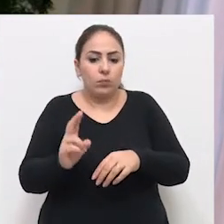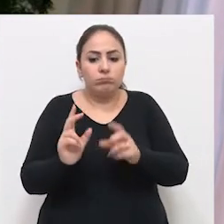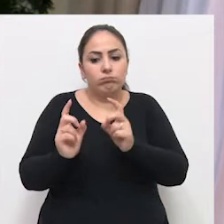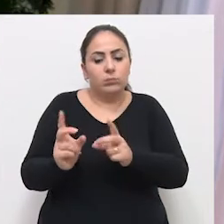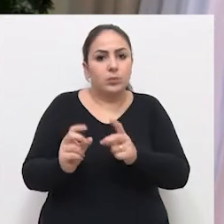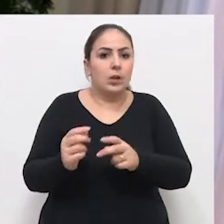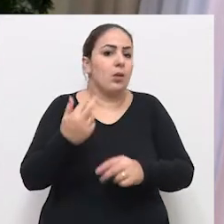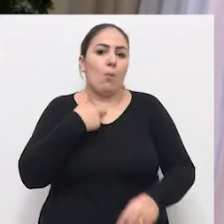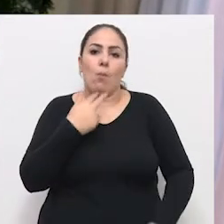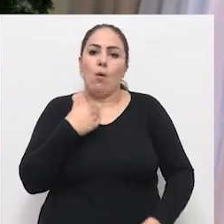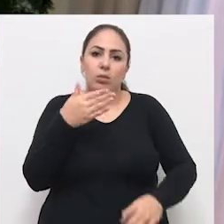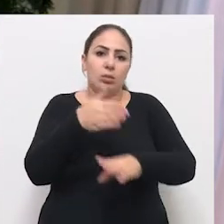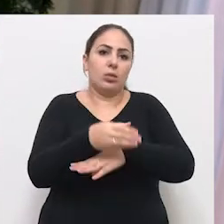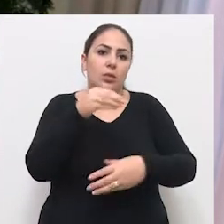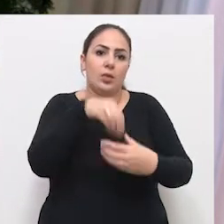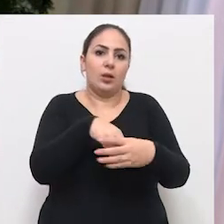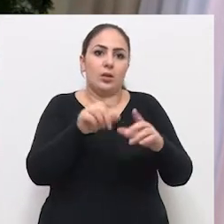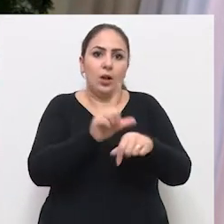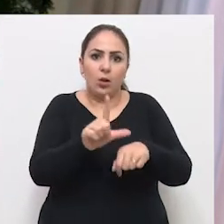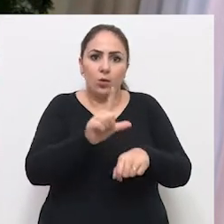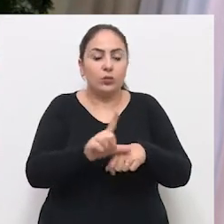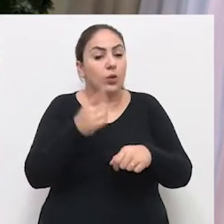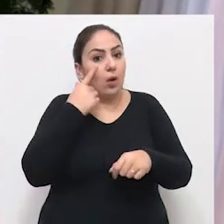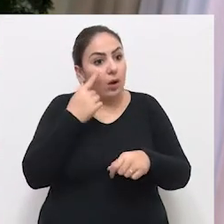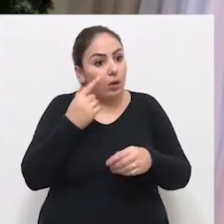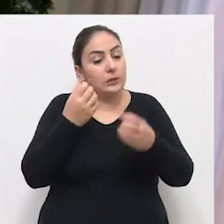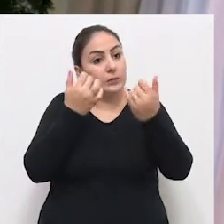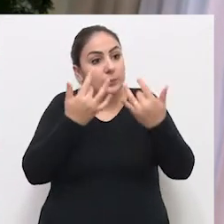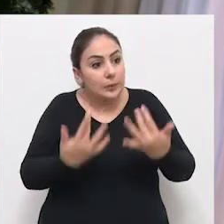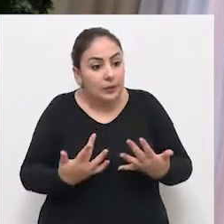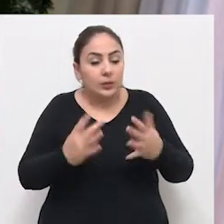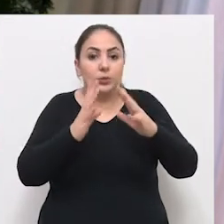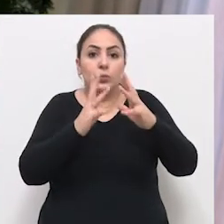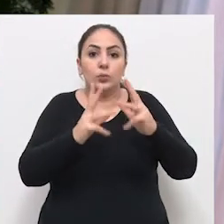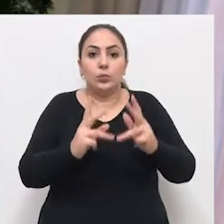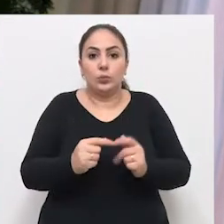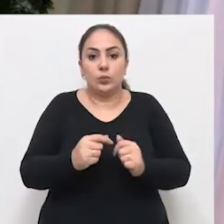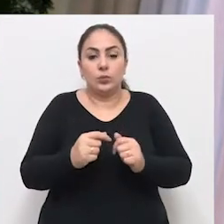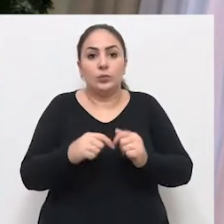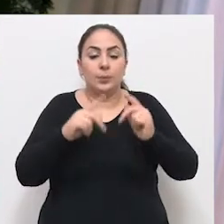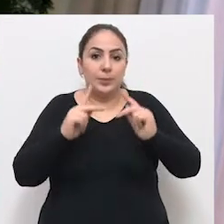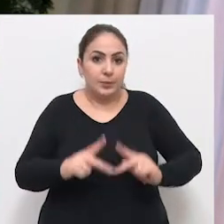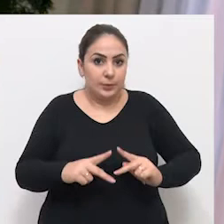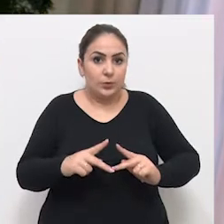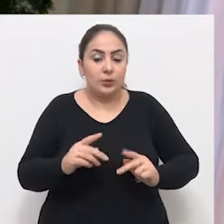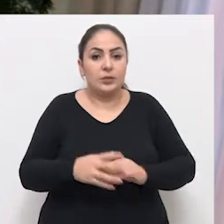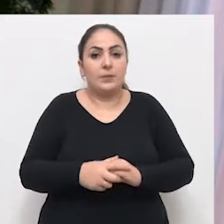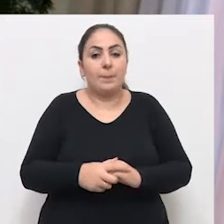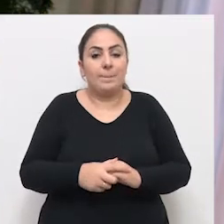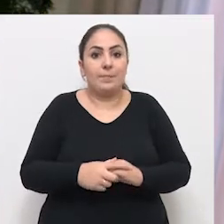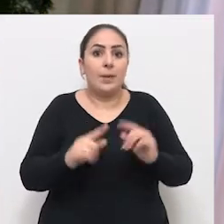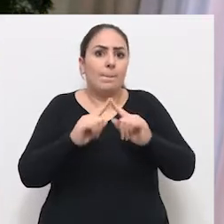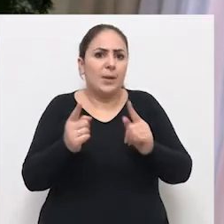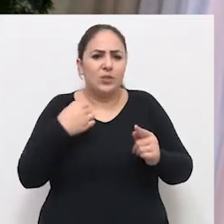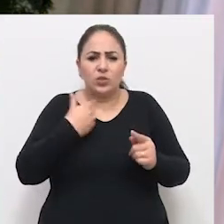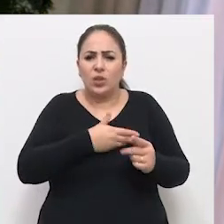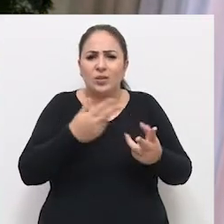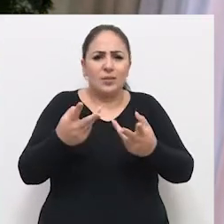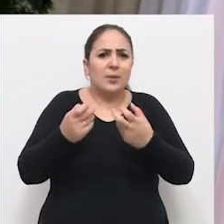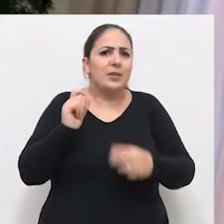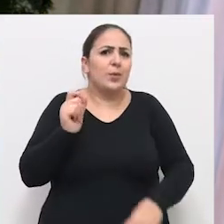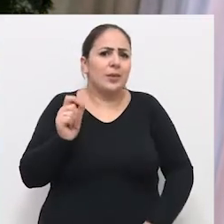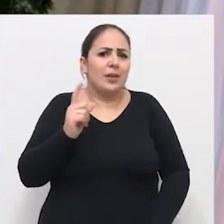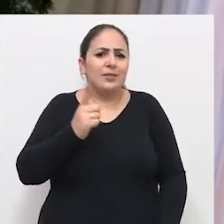no seu comércio, então, impedindo que entrassem, orientando e explicando para os clientes. Mas o que a